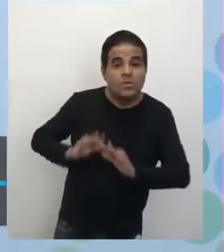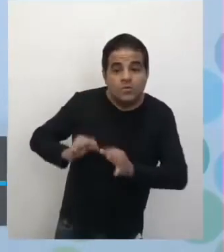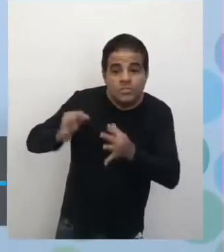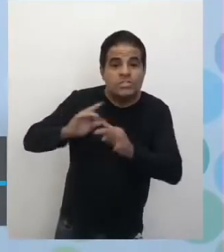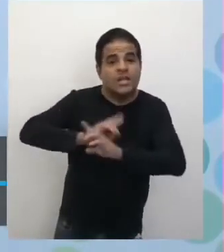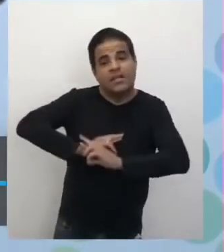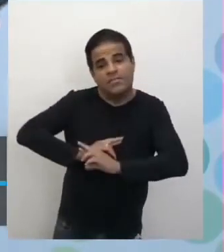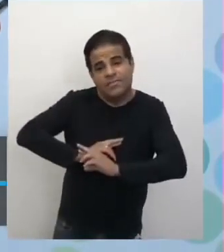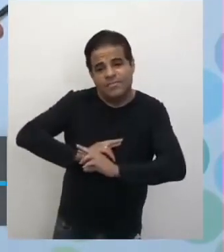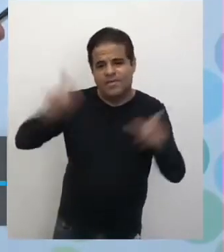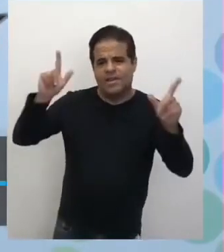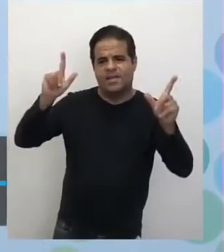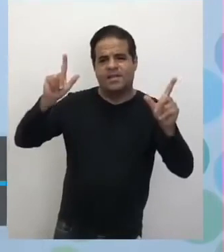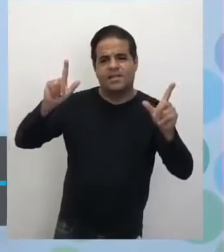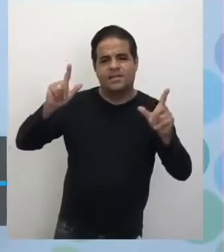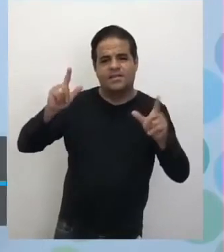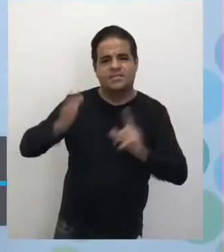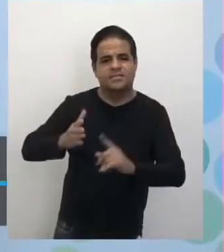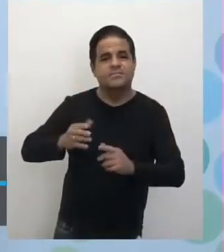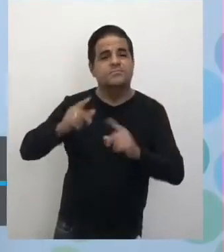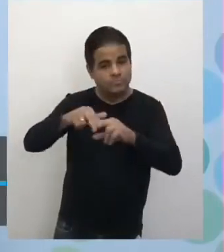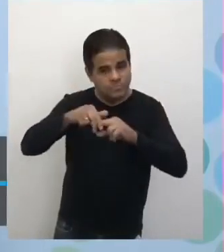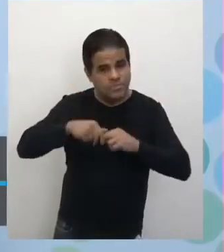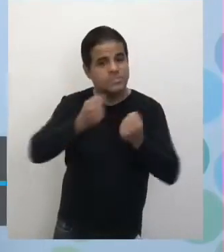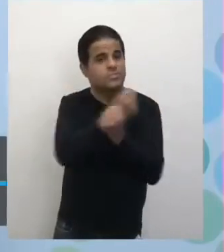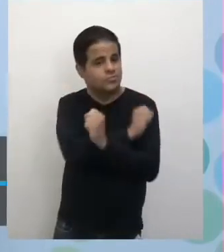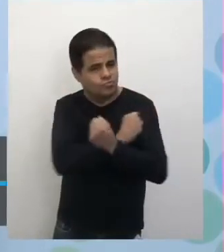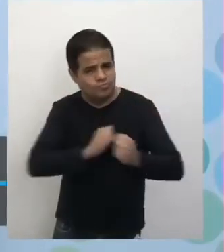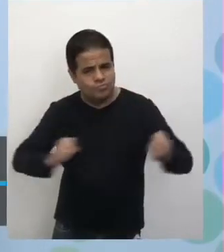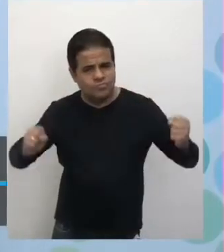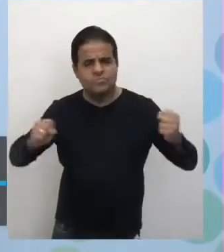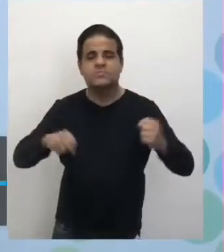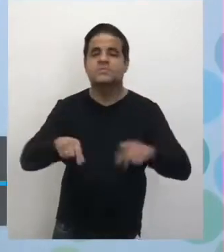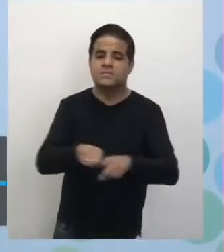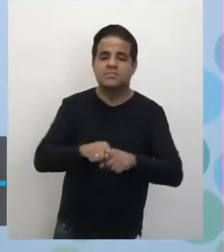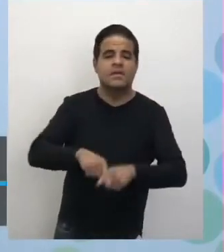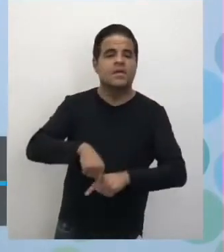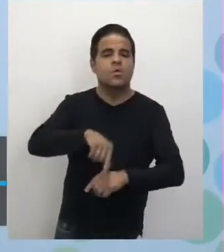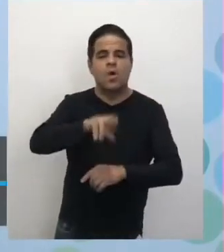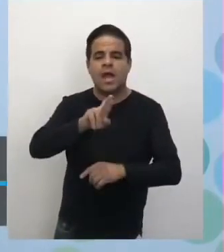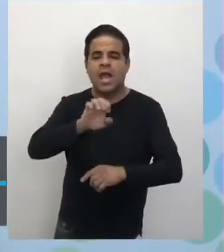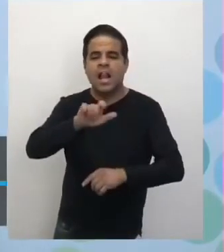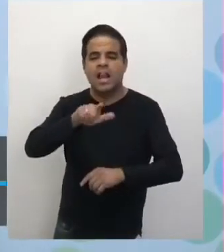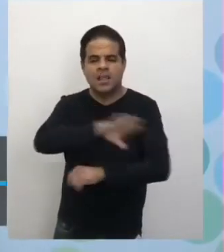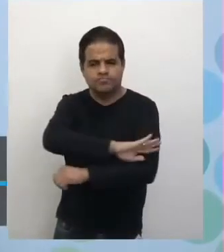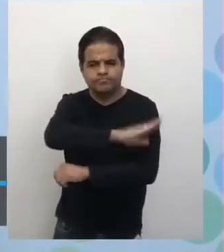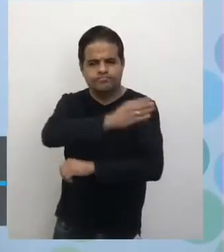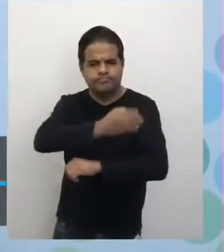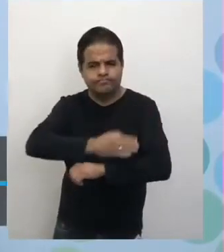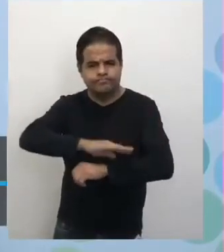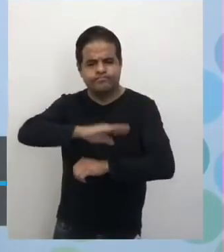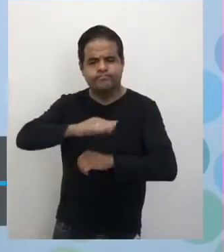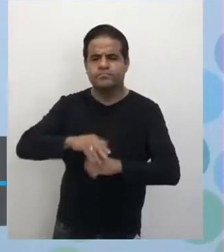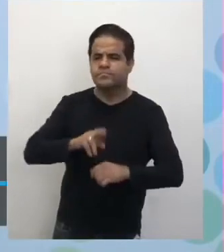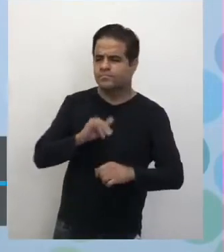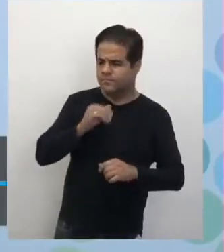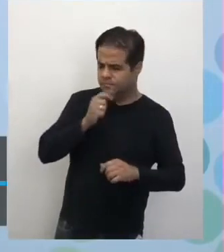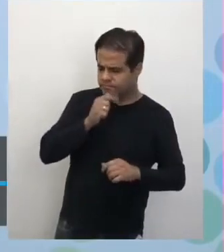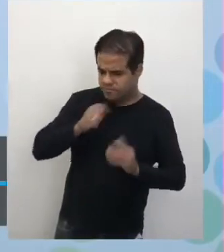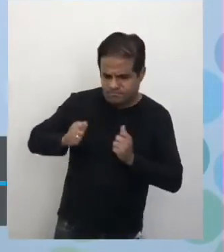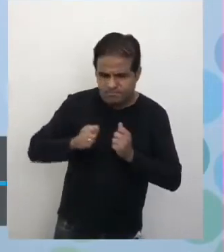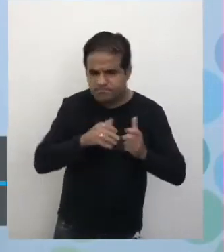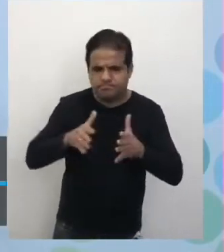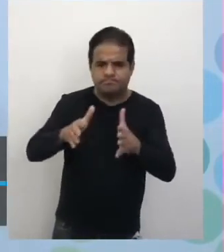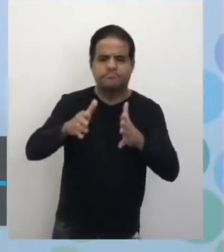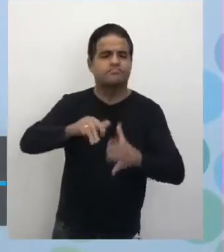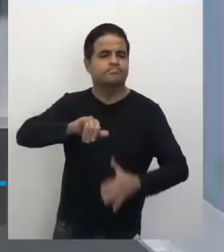que ela é enorme, né? E se aproveitando, logicamente, do relevo acidentado, né, do rio Xingu, que a gente até observou na imagem, né,